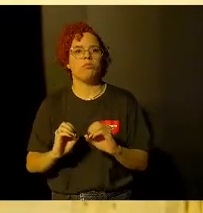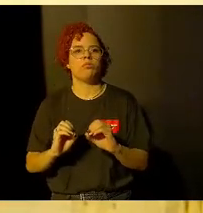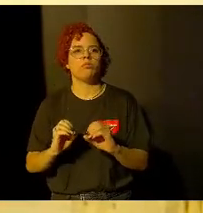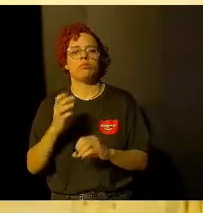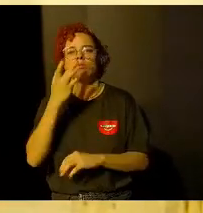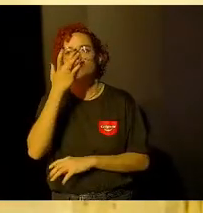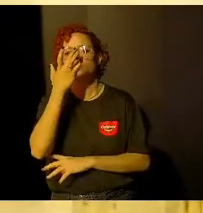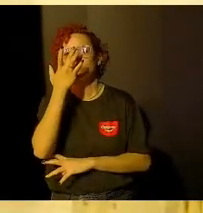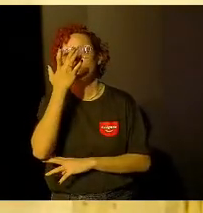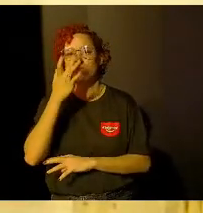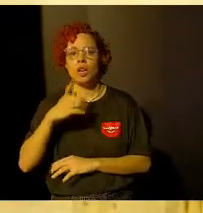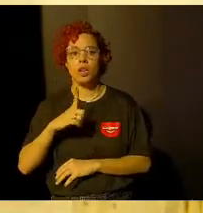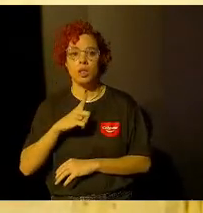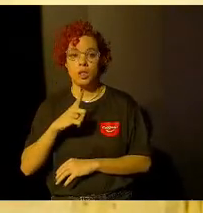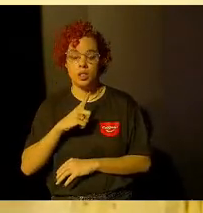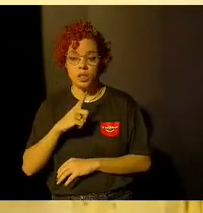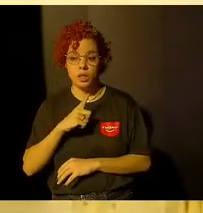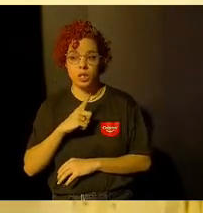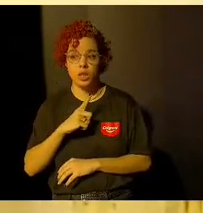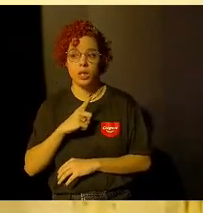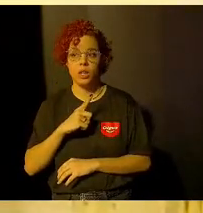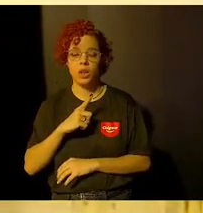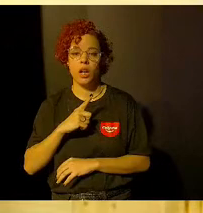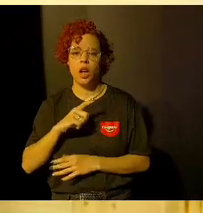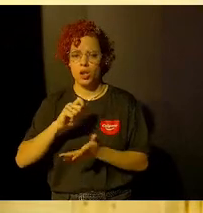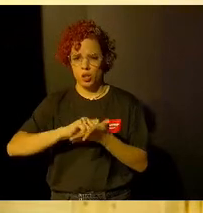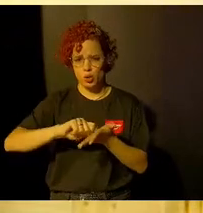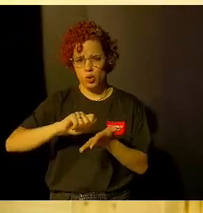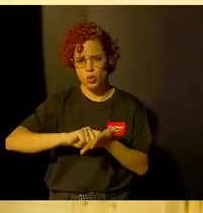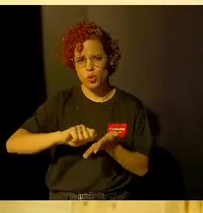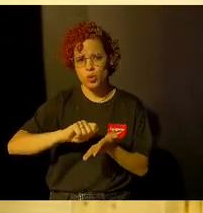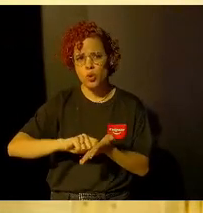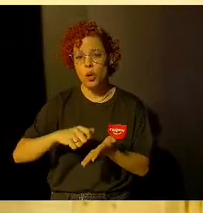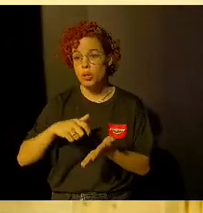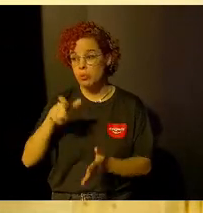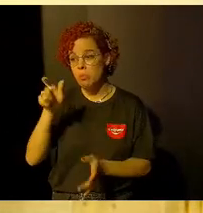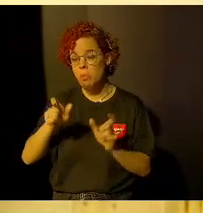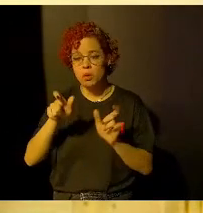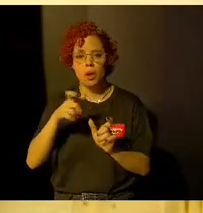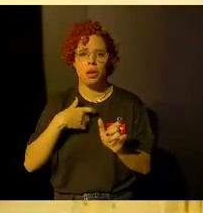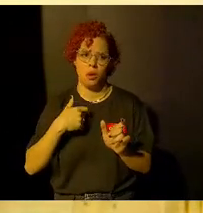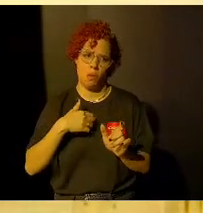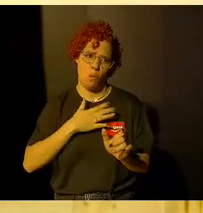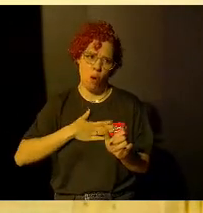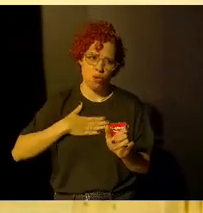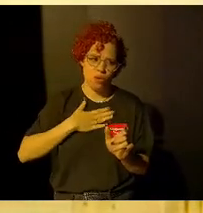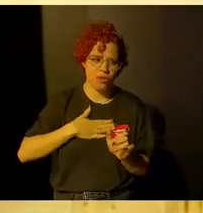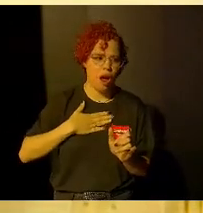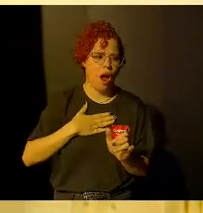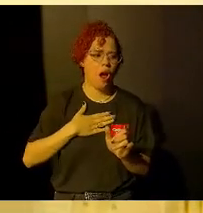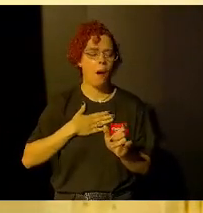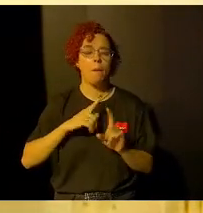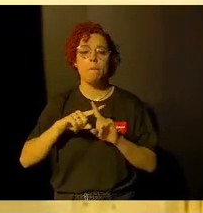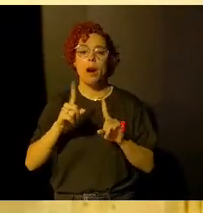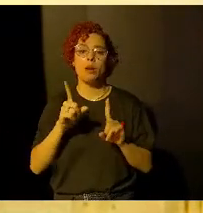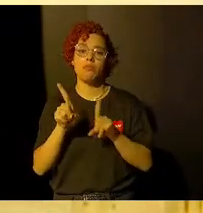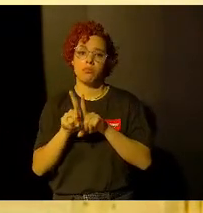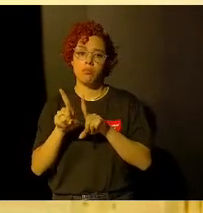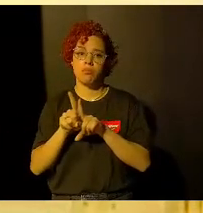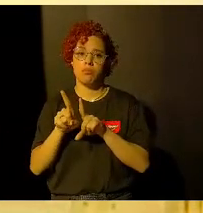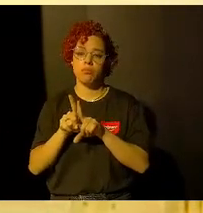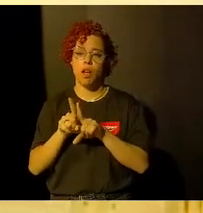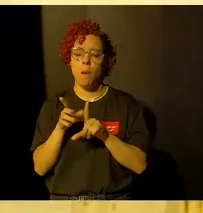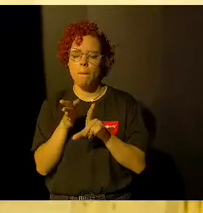tinha tinha tinha escritores que de quem eu gostava como é óbvio mas tive que fazer o meu caminho